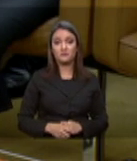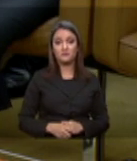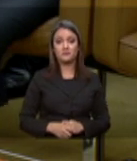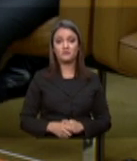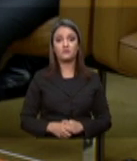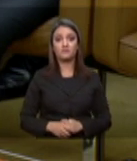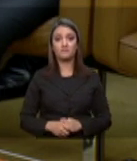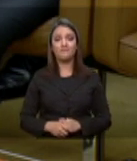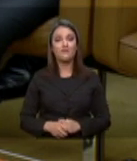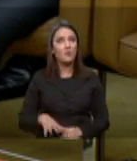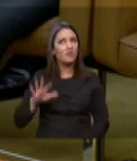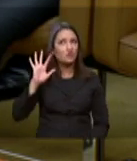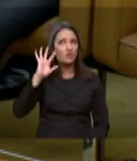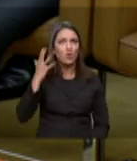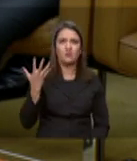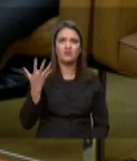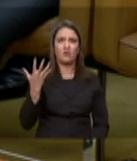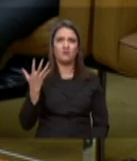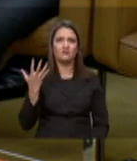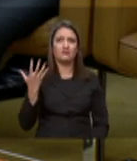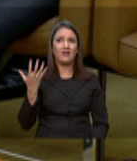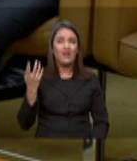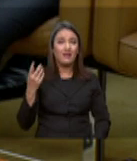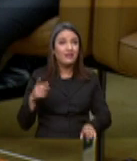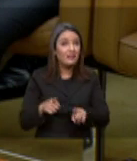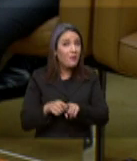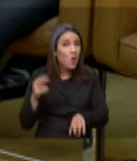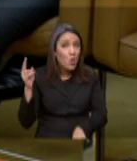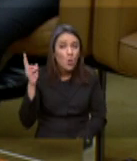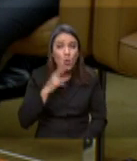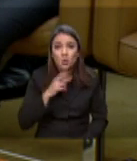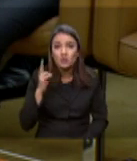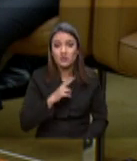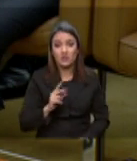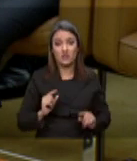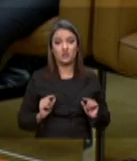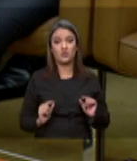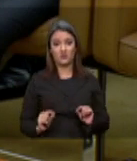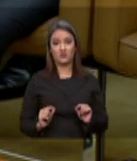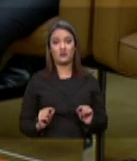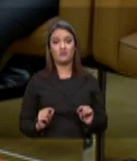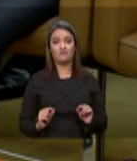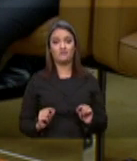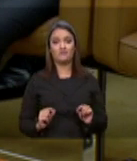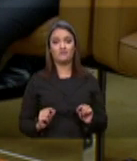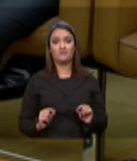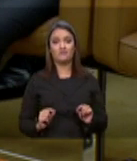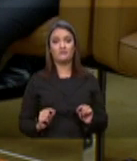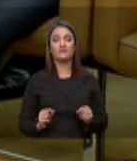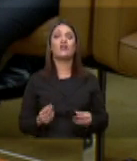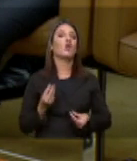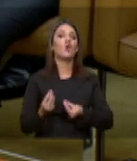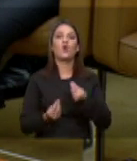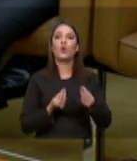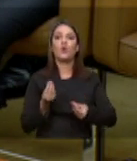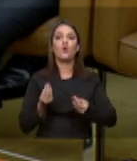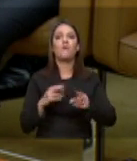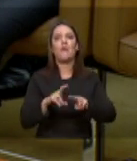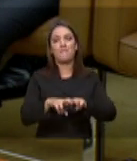é urgente, é pela justiça.